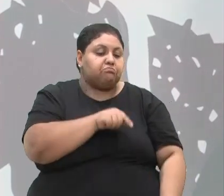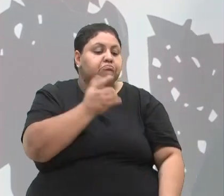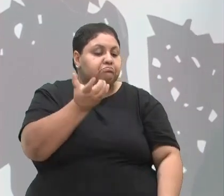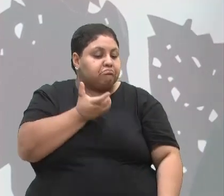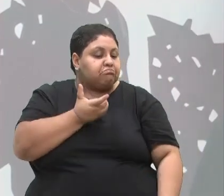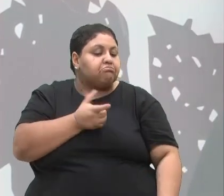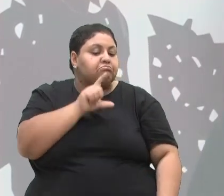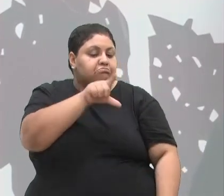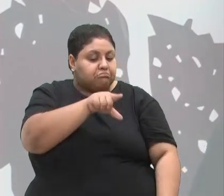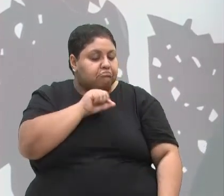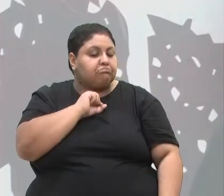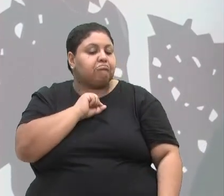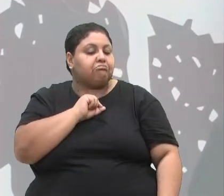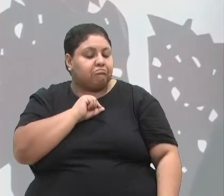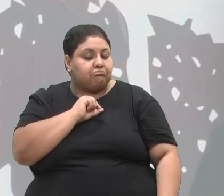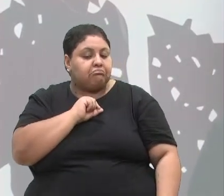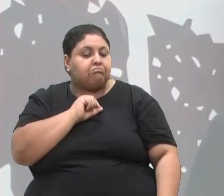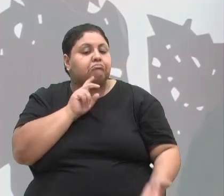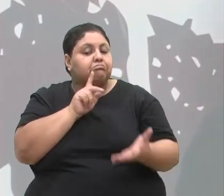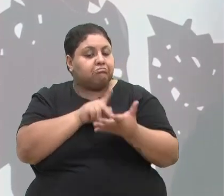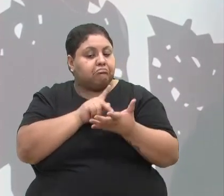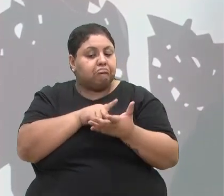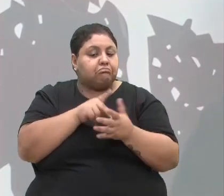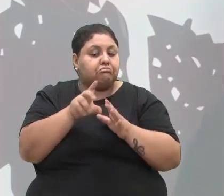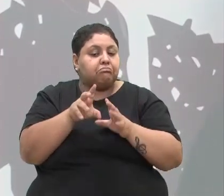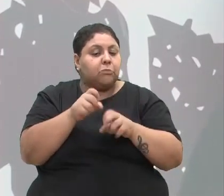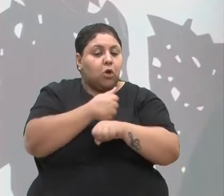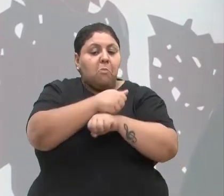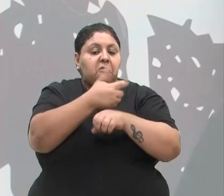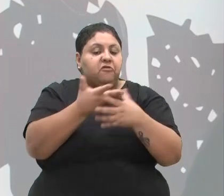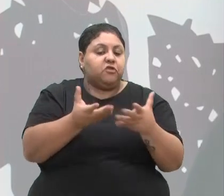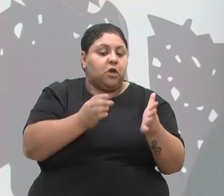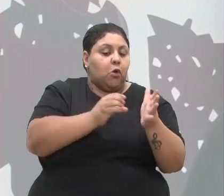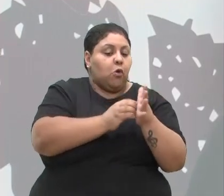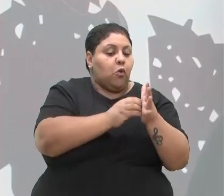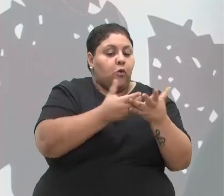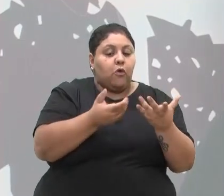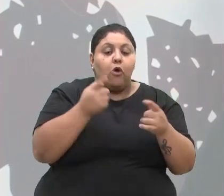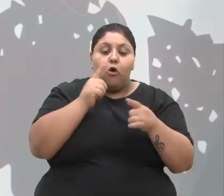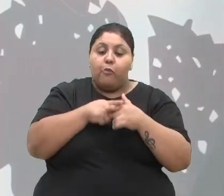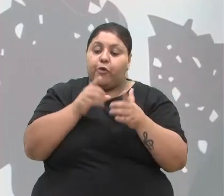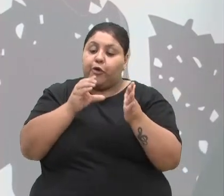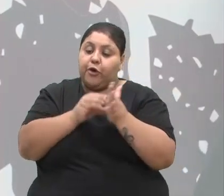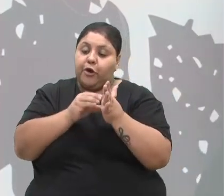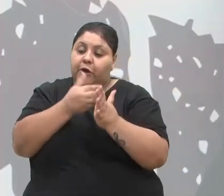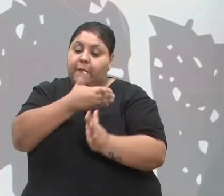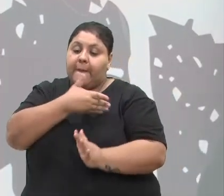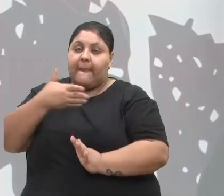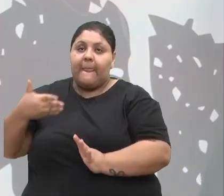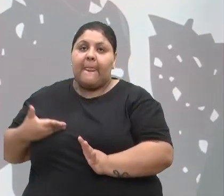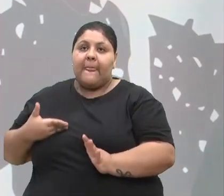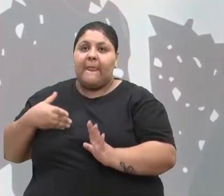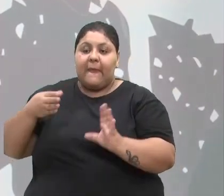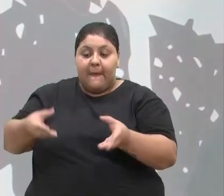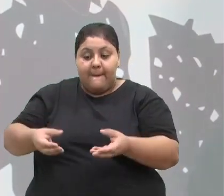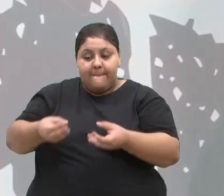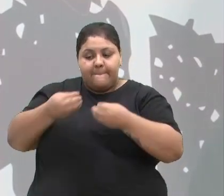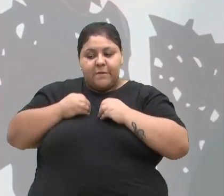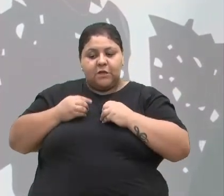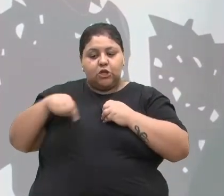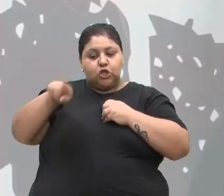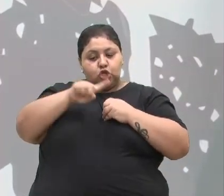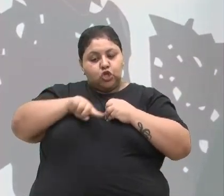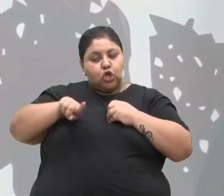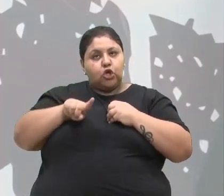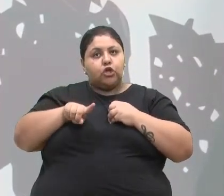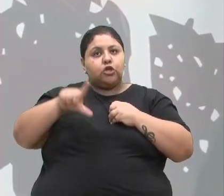servidor público, realmente eu quero ser tal profissional no serviço público. Porque ser servidor é ser e pertencer, e é isso que nós